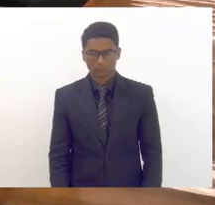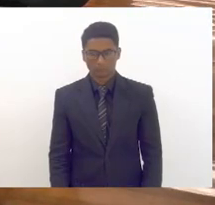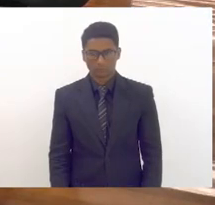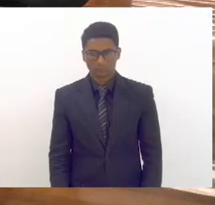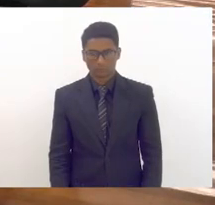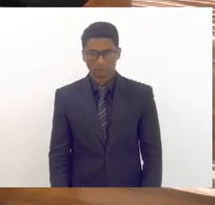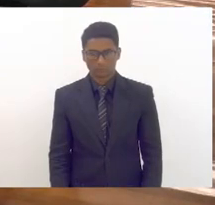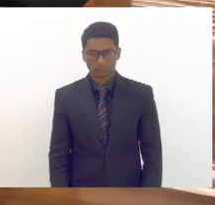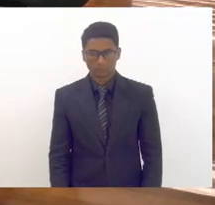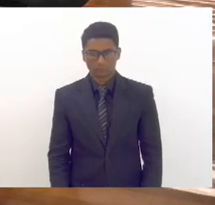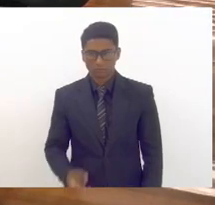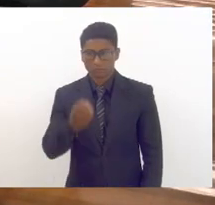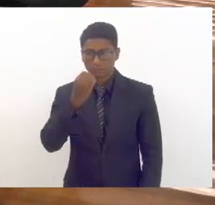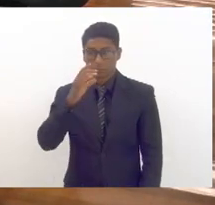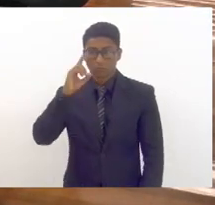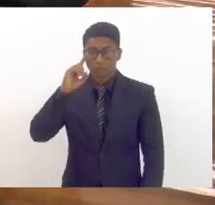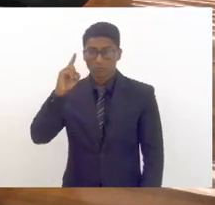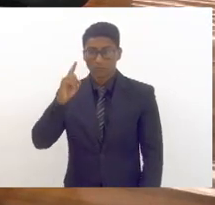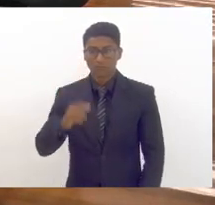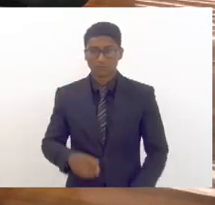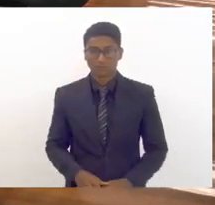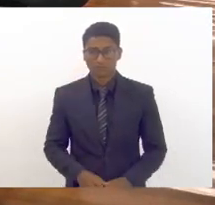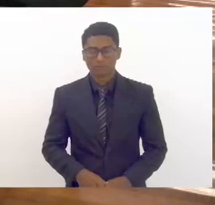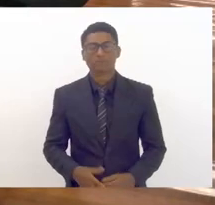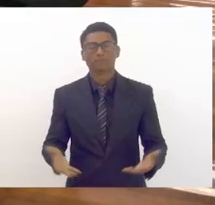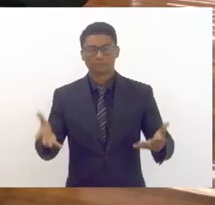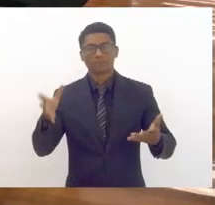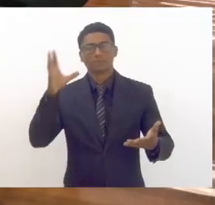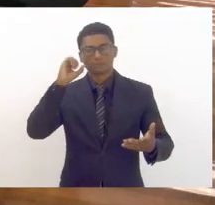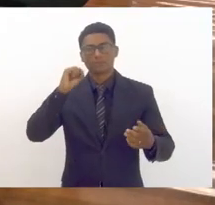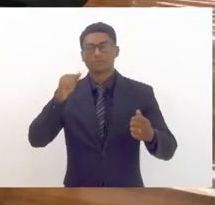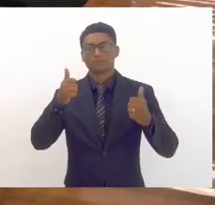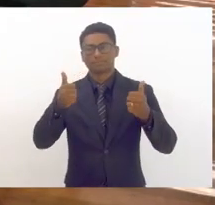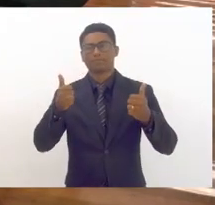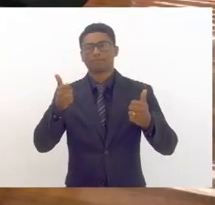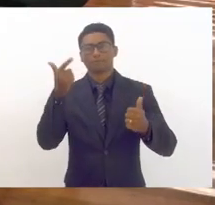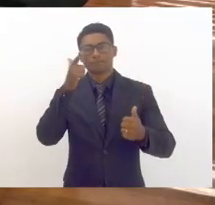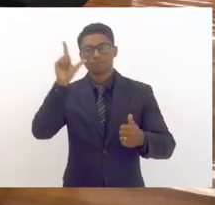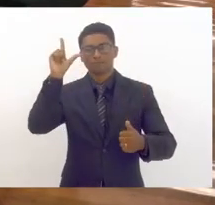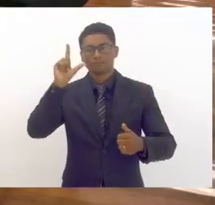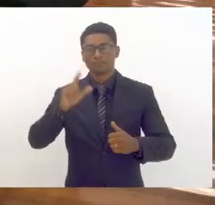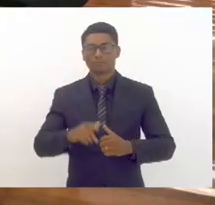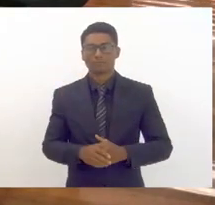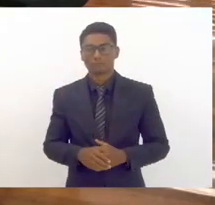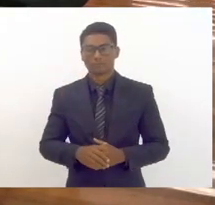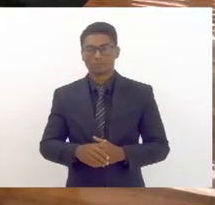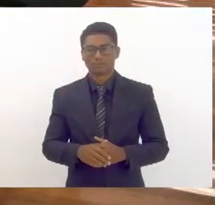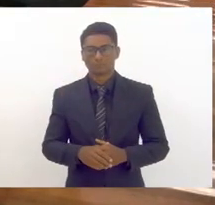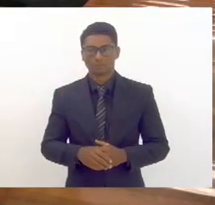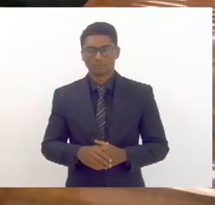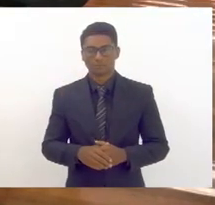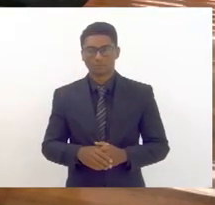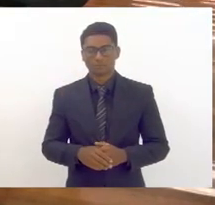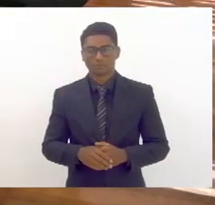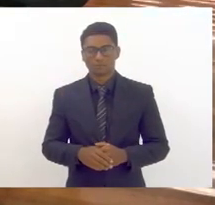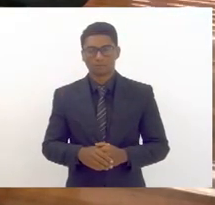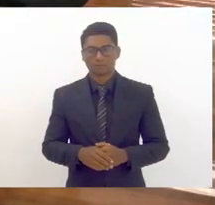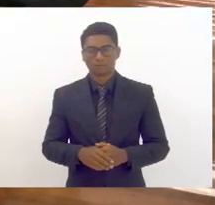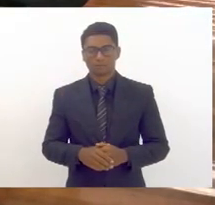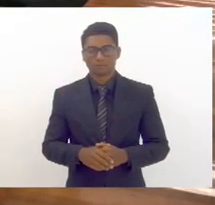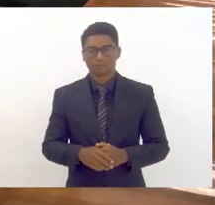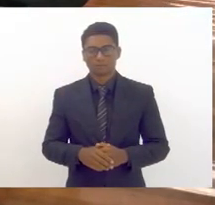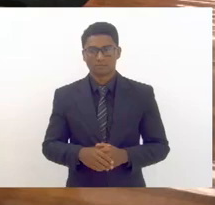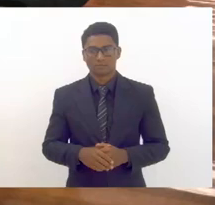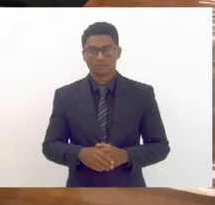Está fechado. Opa, bom dia. Bom dia, já ouvimos você, Jair. Não, estava com um problema aqui na tela.